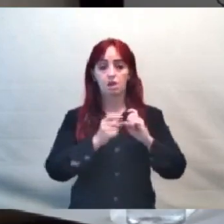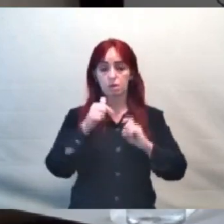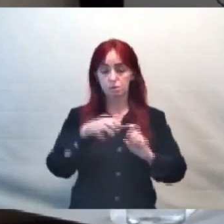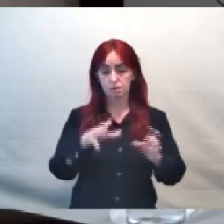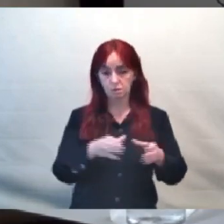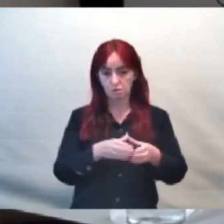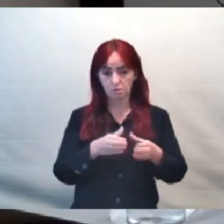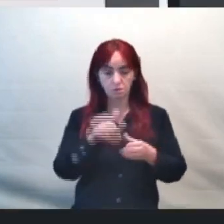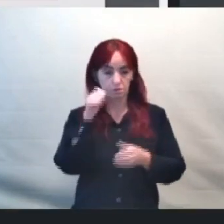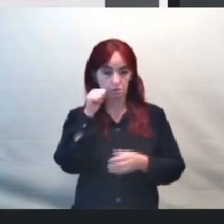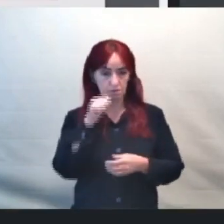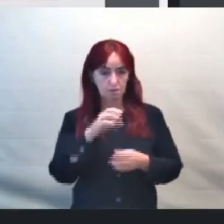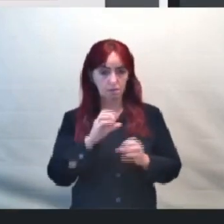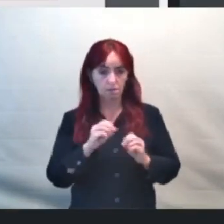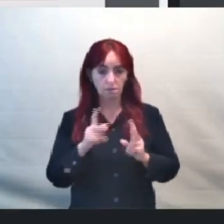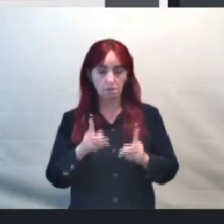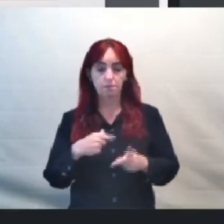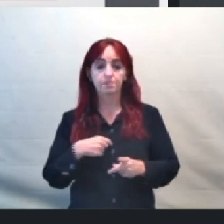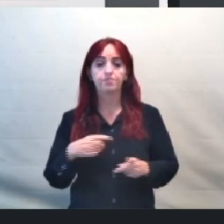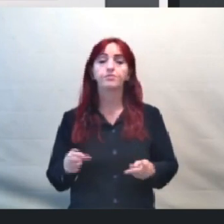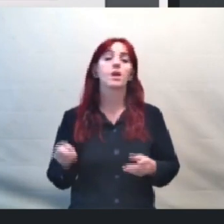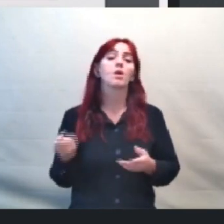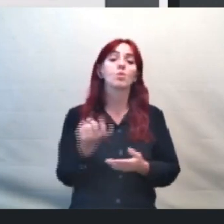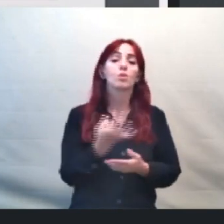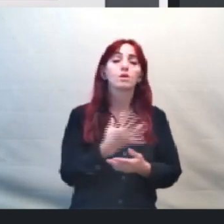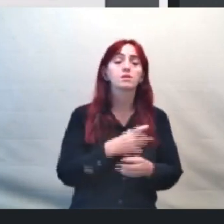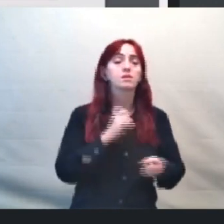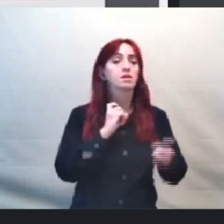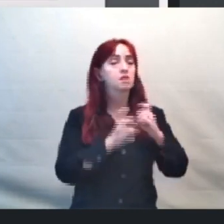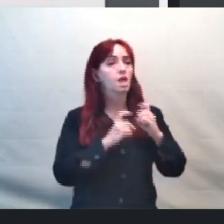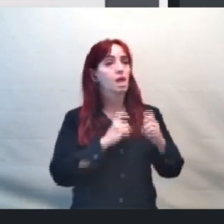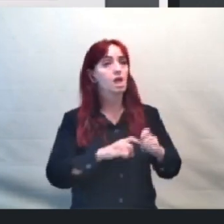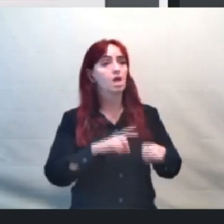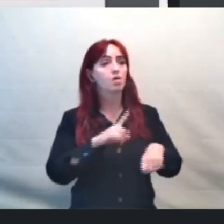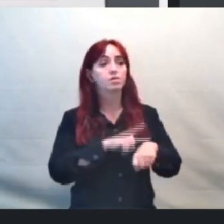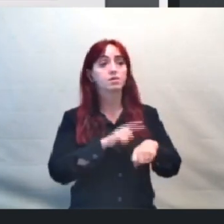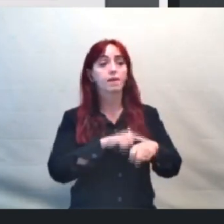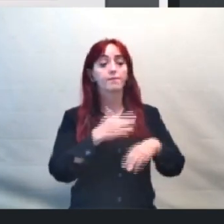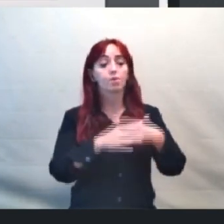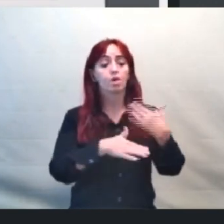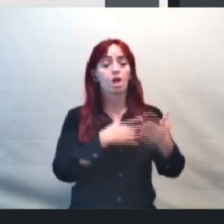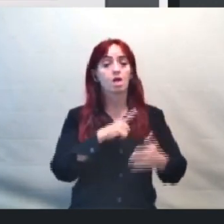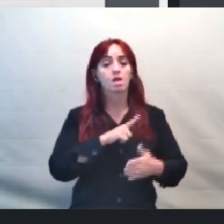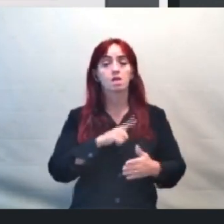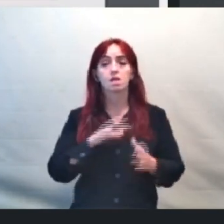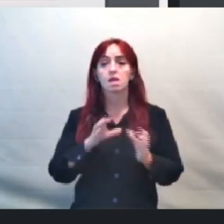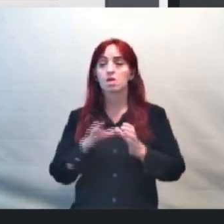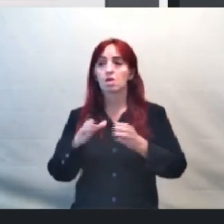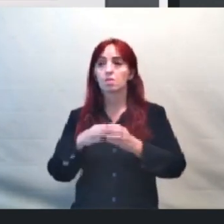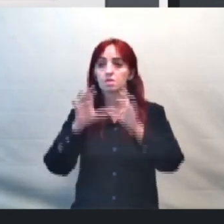Quantidade de reuniões de comissões temporárias, lembrando que nós estamos com comissões especiais de estudo,